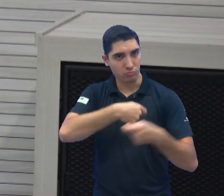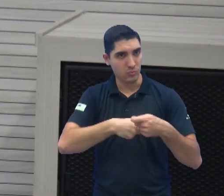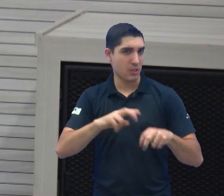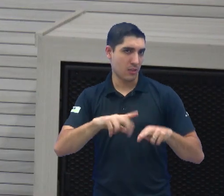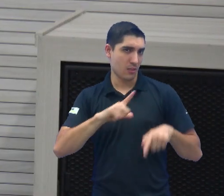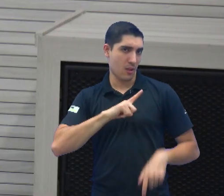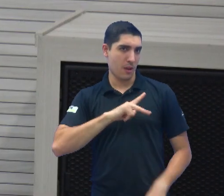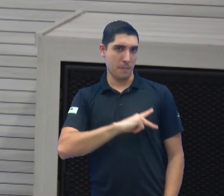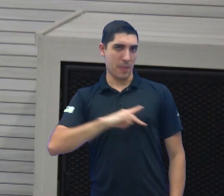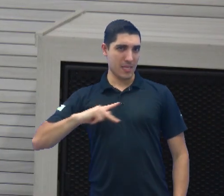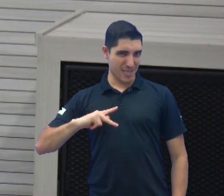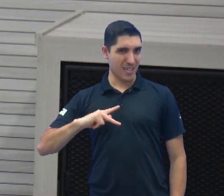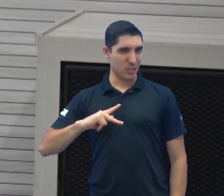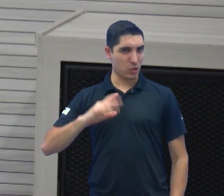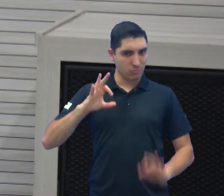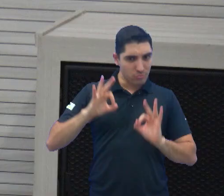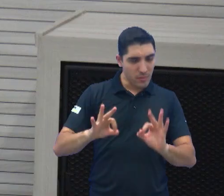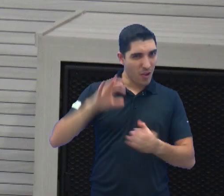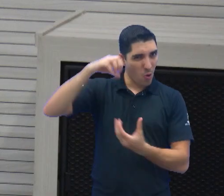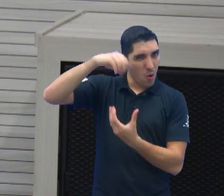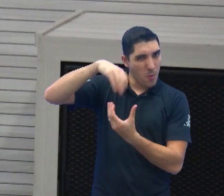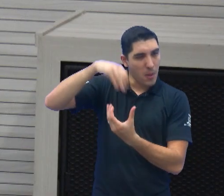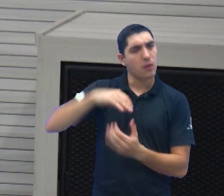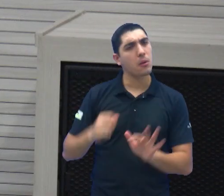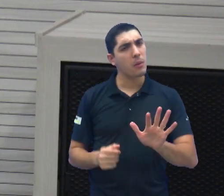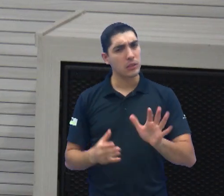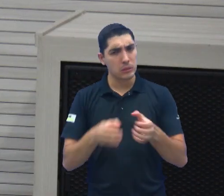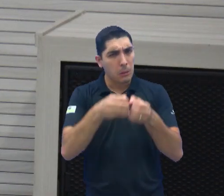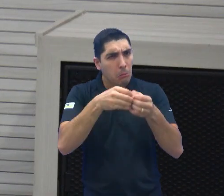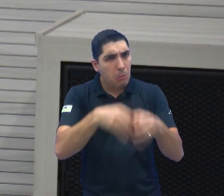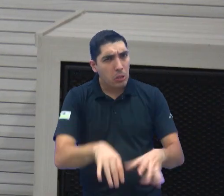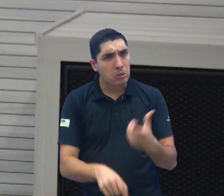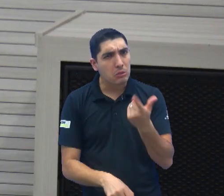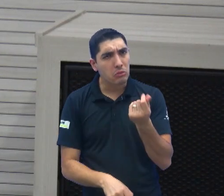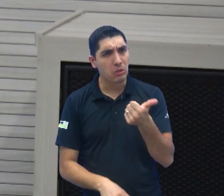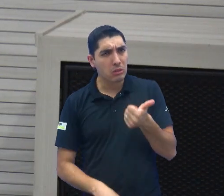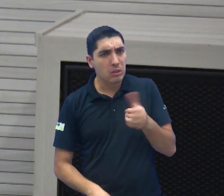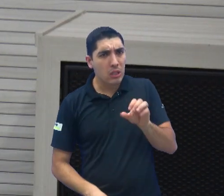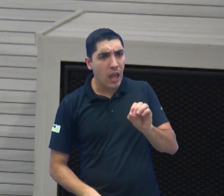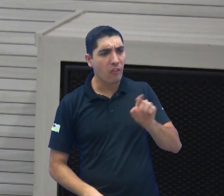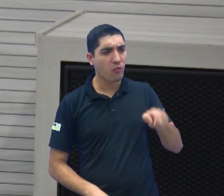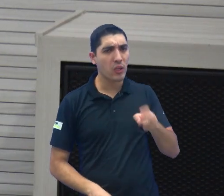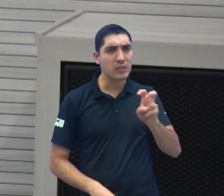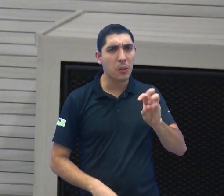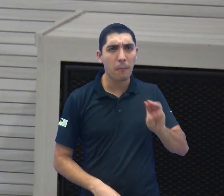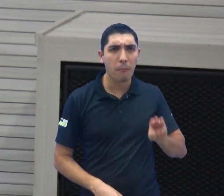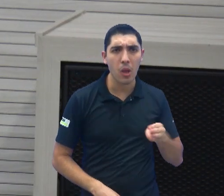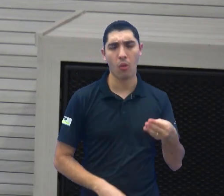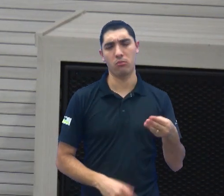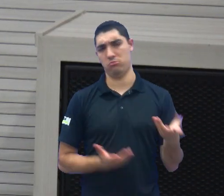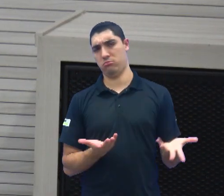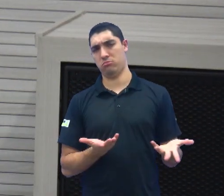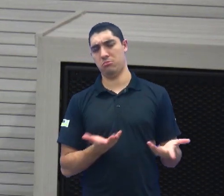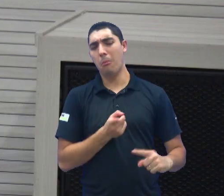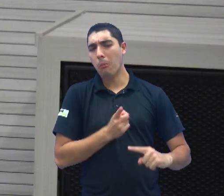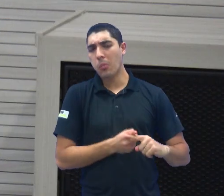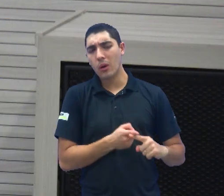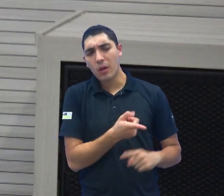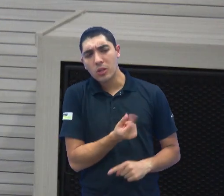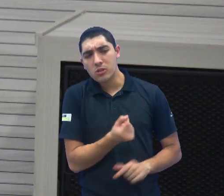Urban, ter um prejuízo de 10 milhões, a gente gostaria, sim, de saber por que